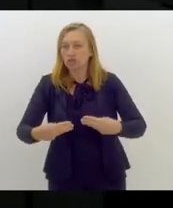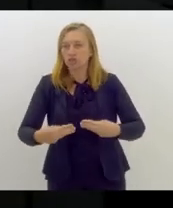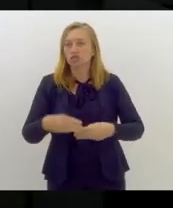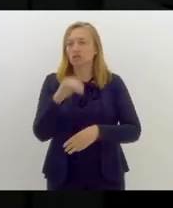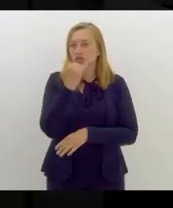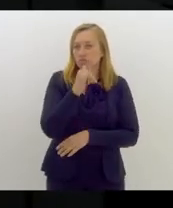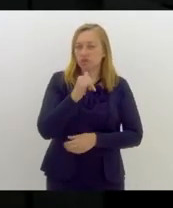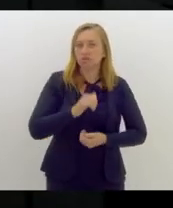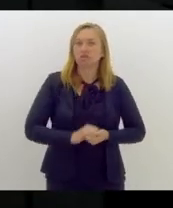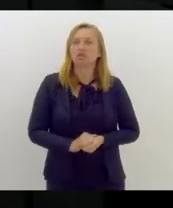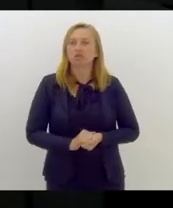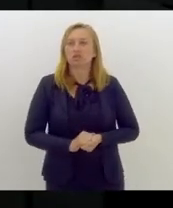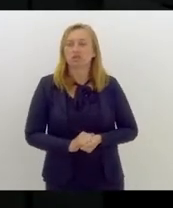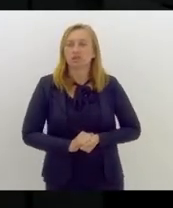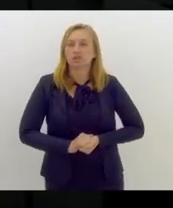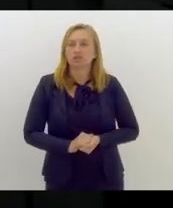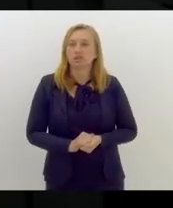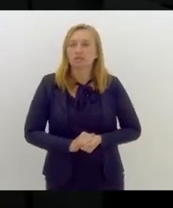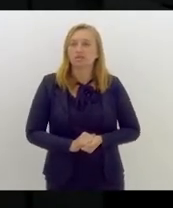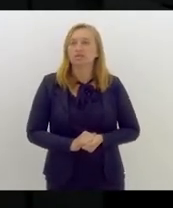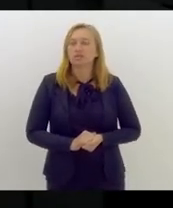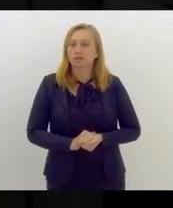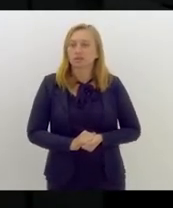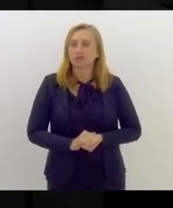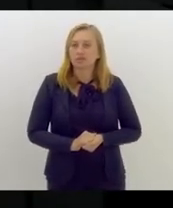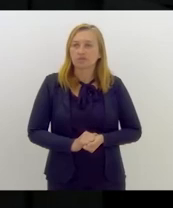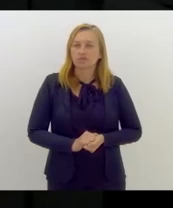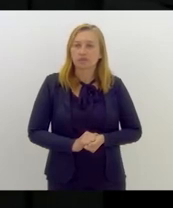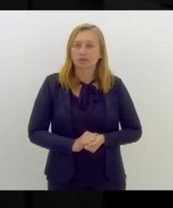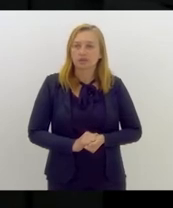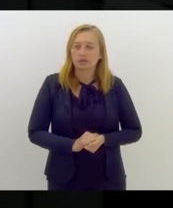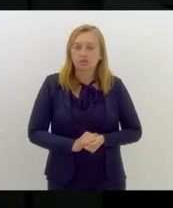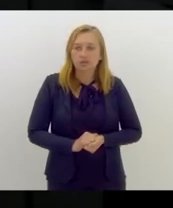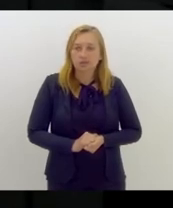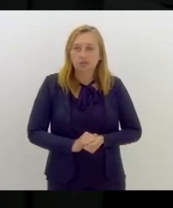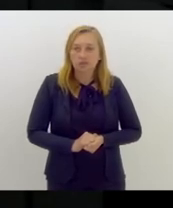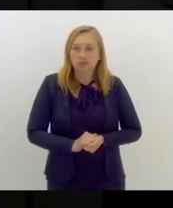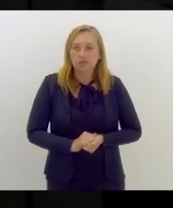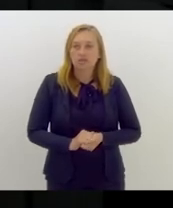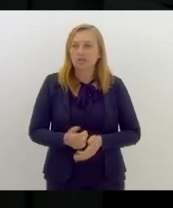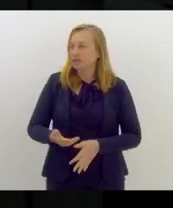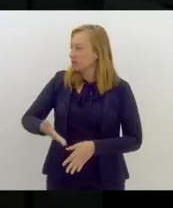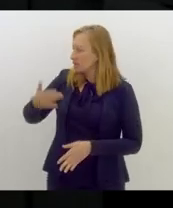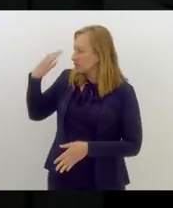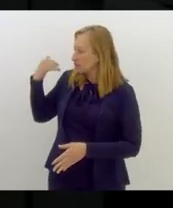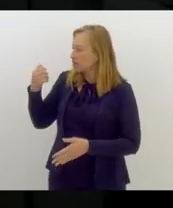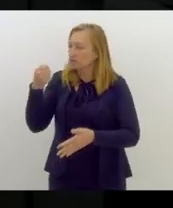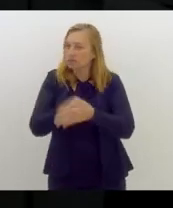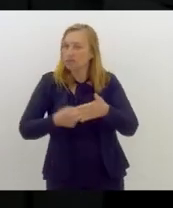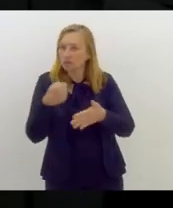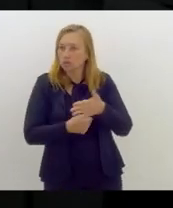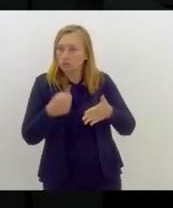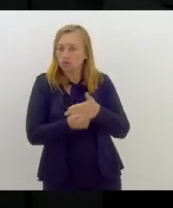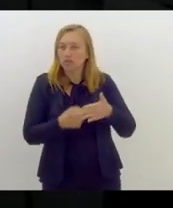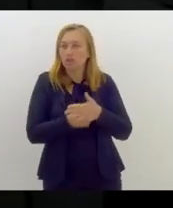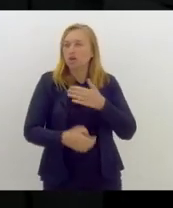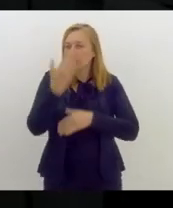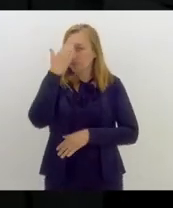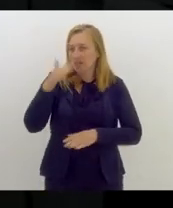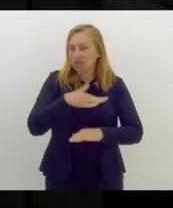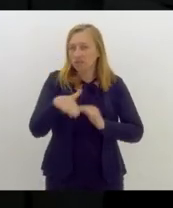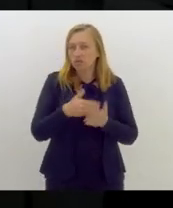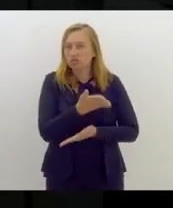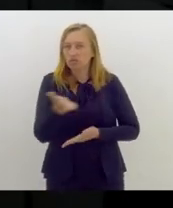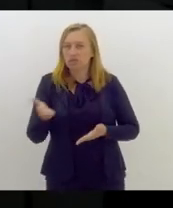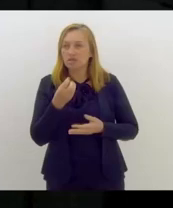minas de energia e acho que isso é fundamental unificar como nós unificamos lá atrás na luta contra o lixão de paciência Obrigado a todos vocês